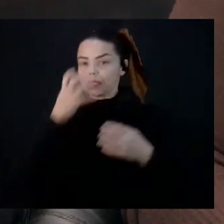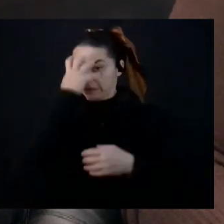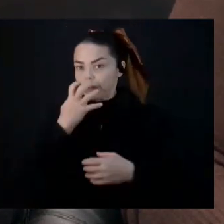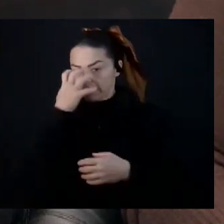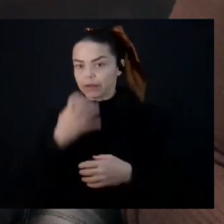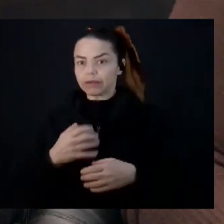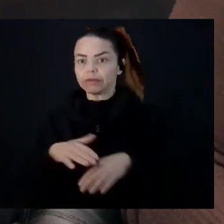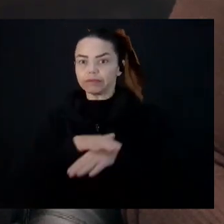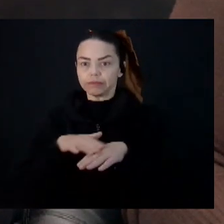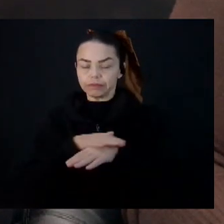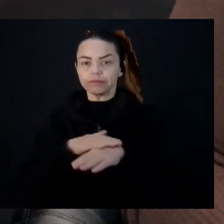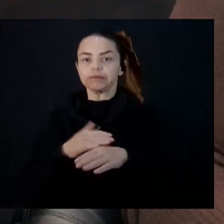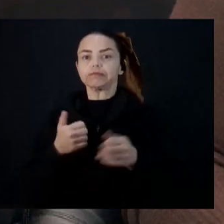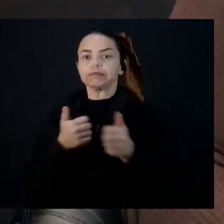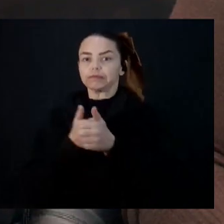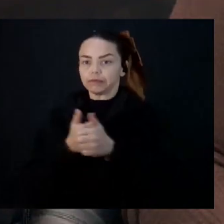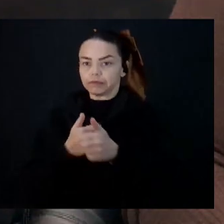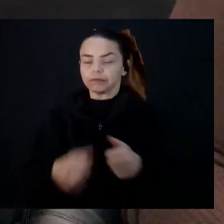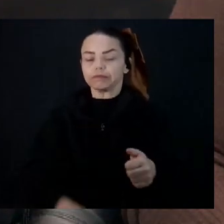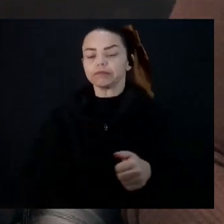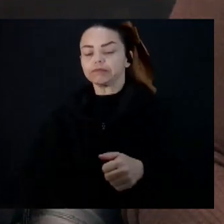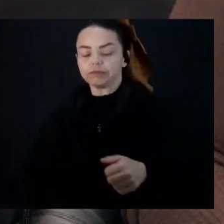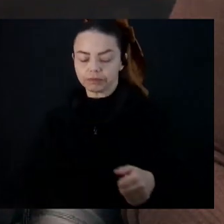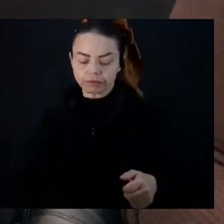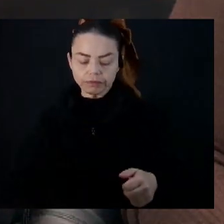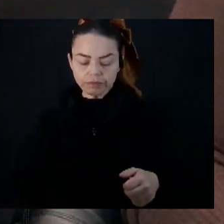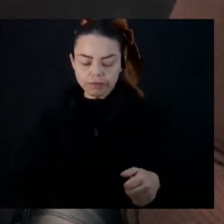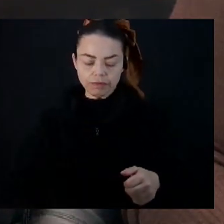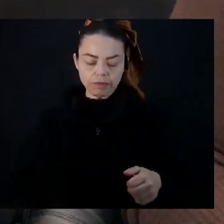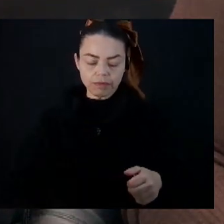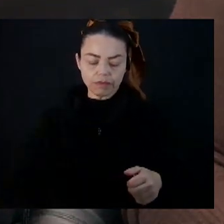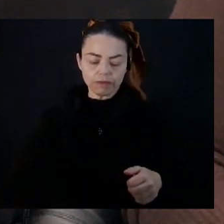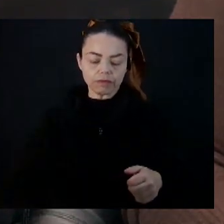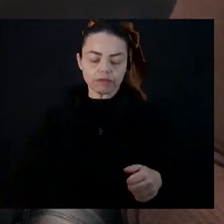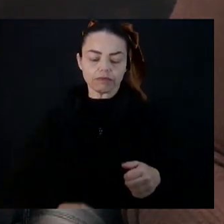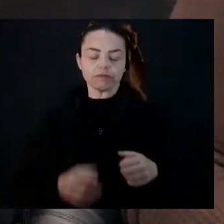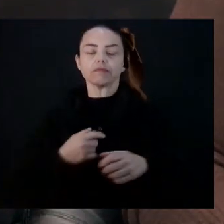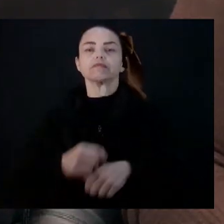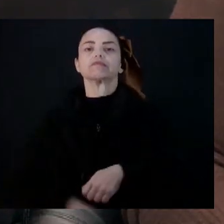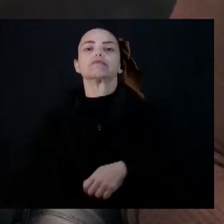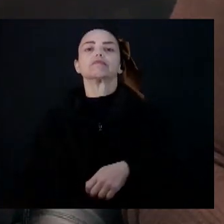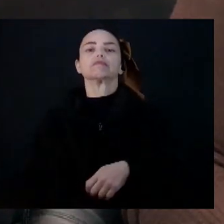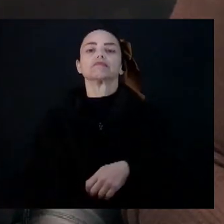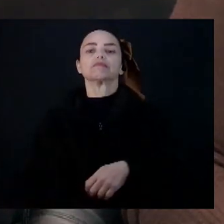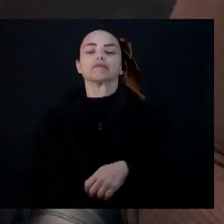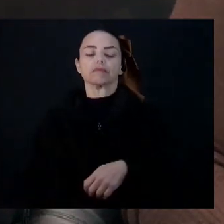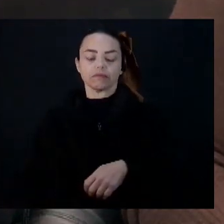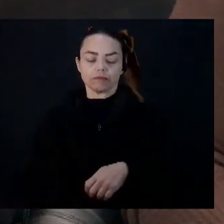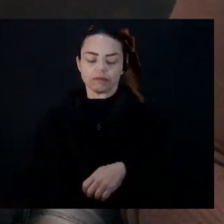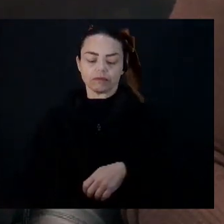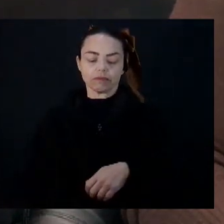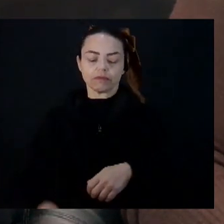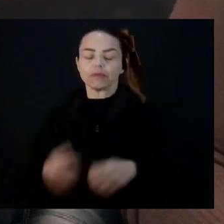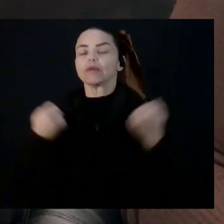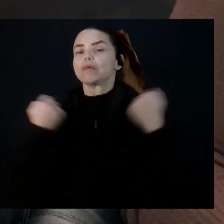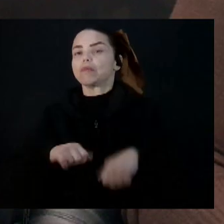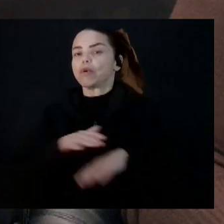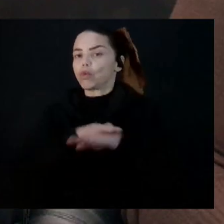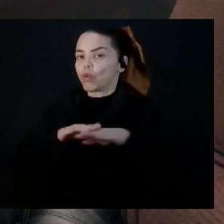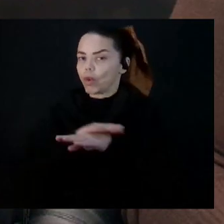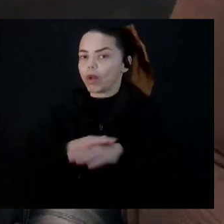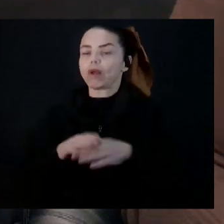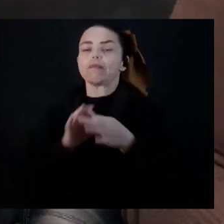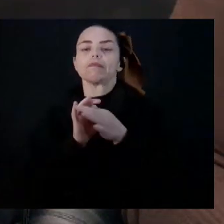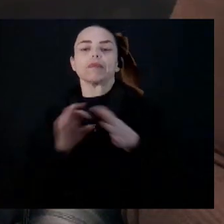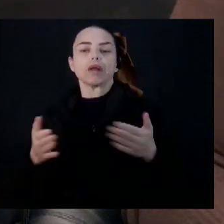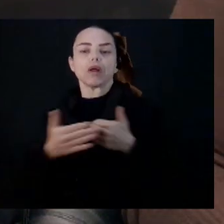para perto e trazer uma visão de que ela pode conversar abertamente, que ela vai ser acolhida e